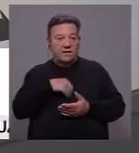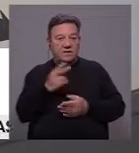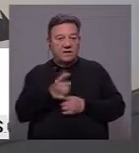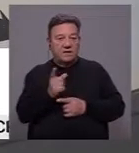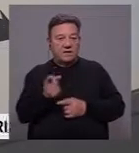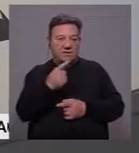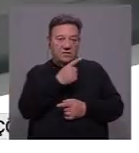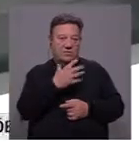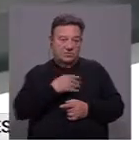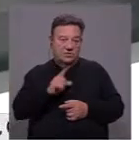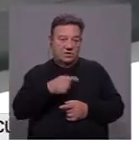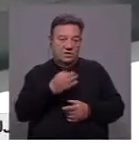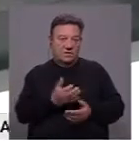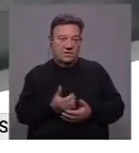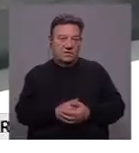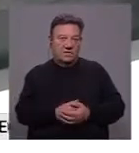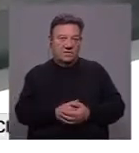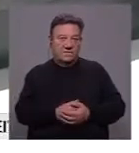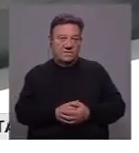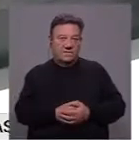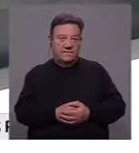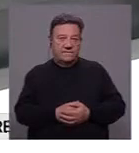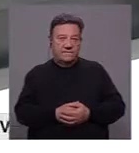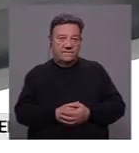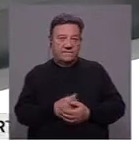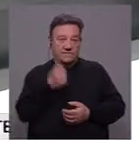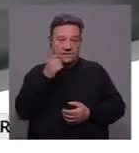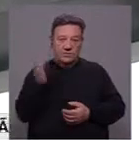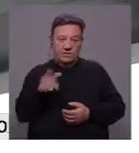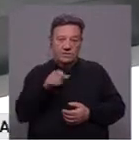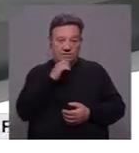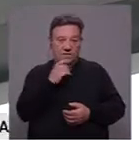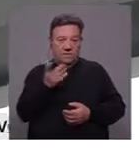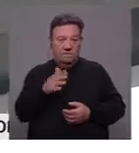arte. Era o que ele gostaria, certamente. Quem chega aqui pode